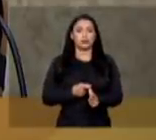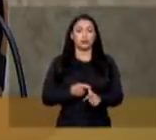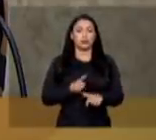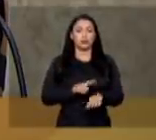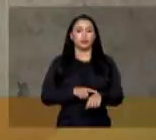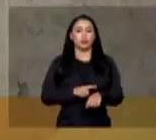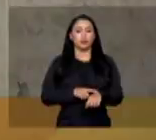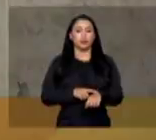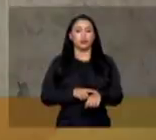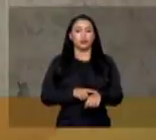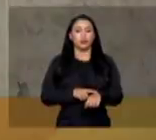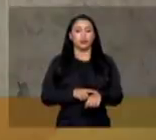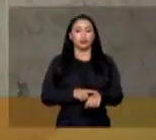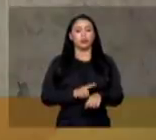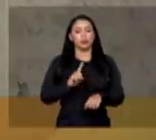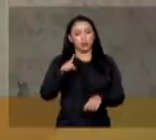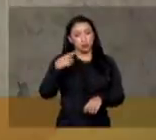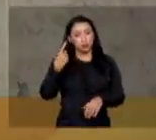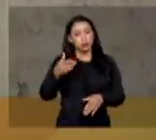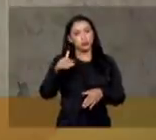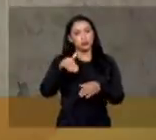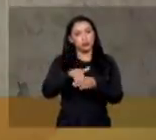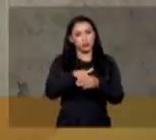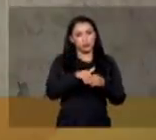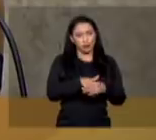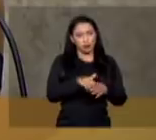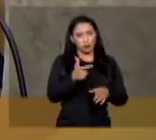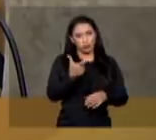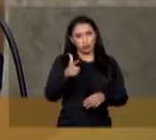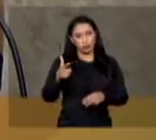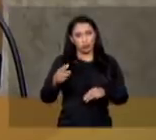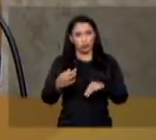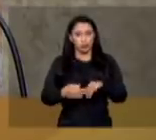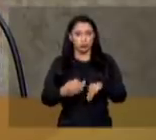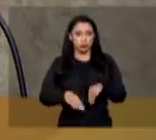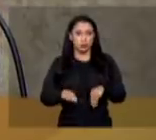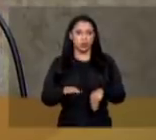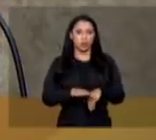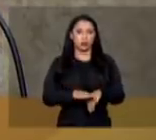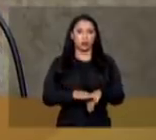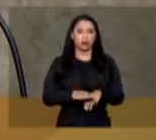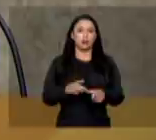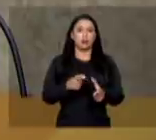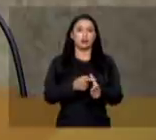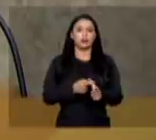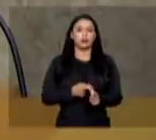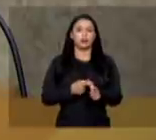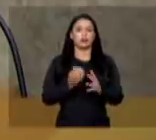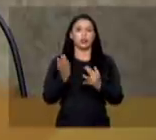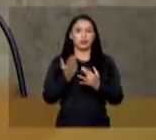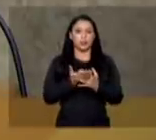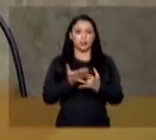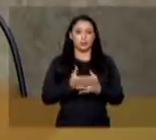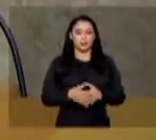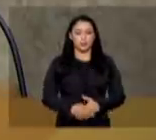regimental, quando então colheremos demais votos dos integrantes da Corte. Está suspensa a sessão.